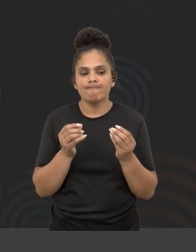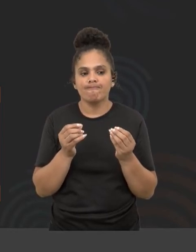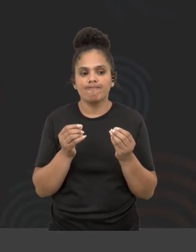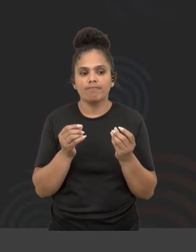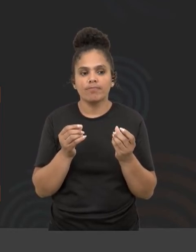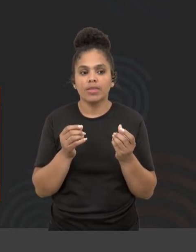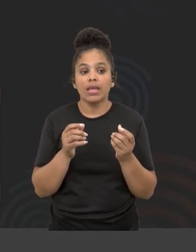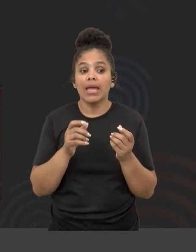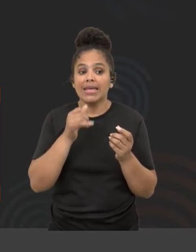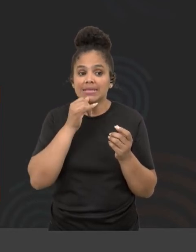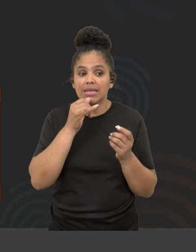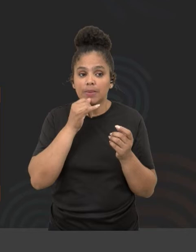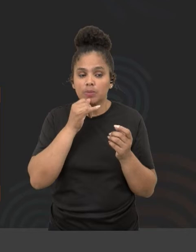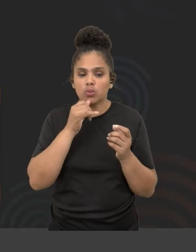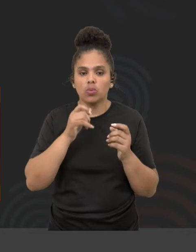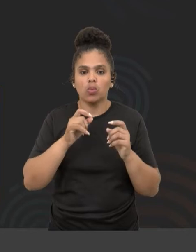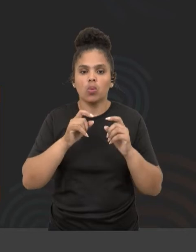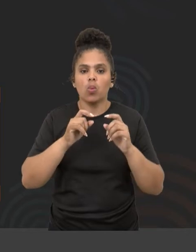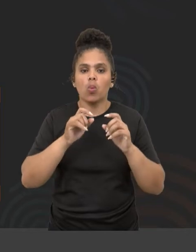um espaço